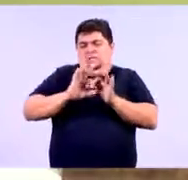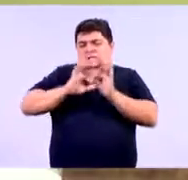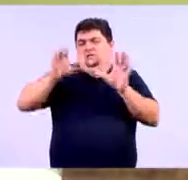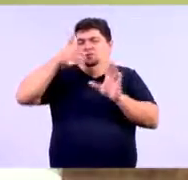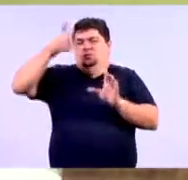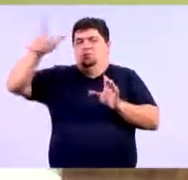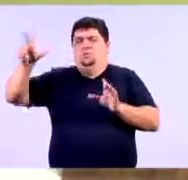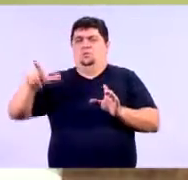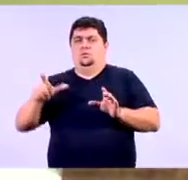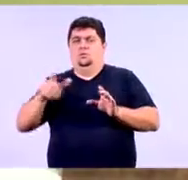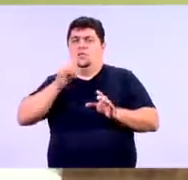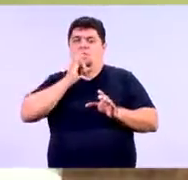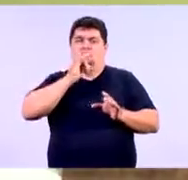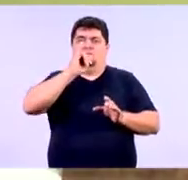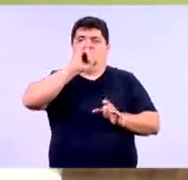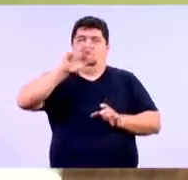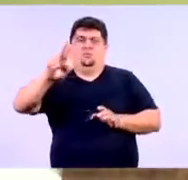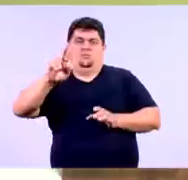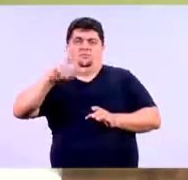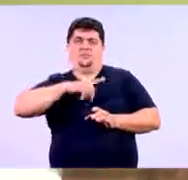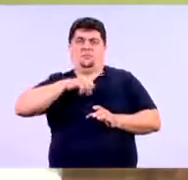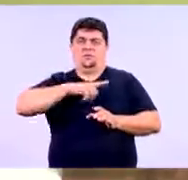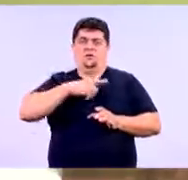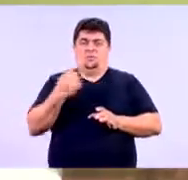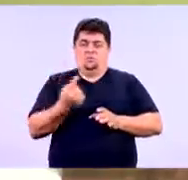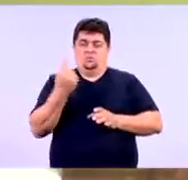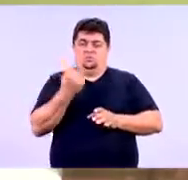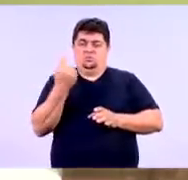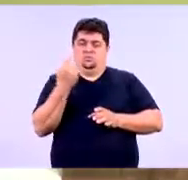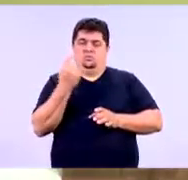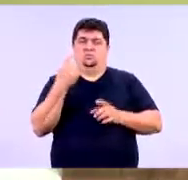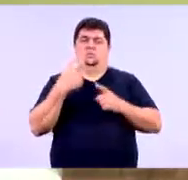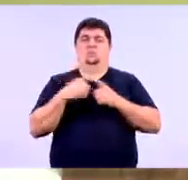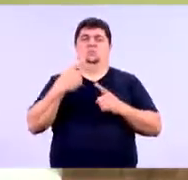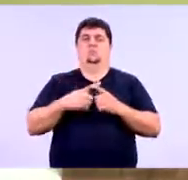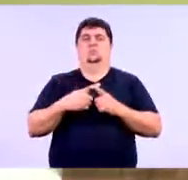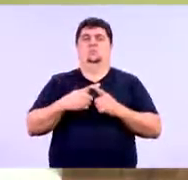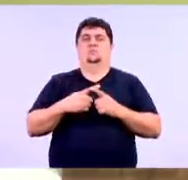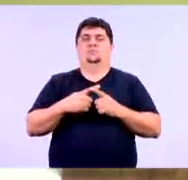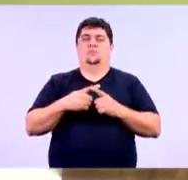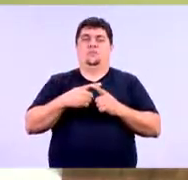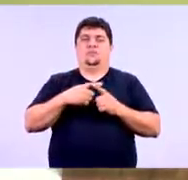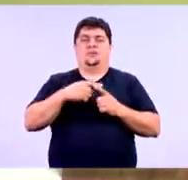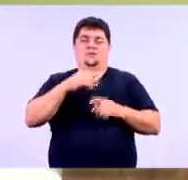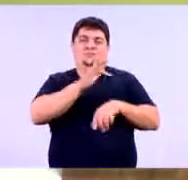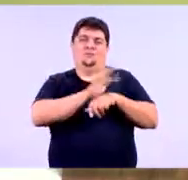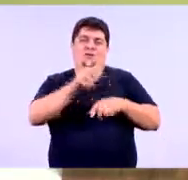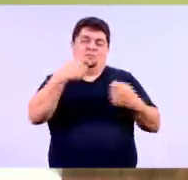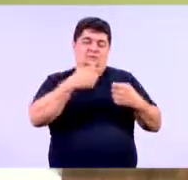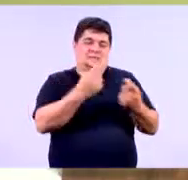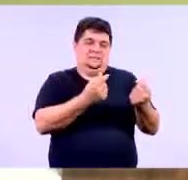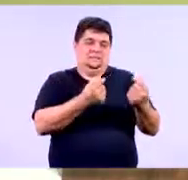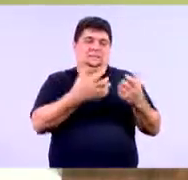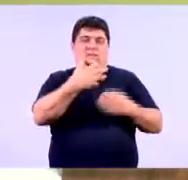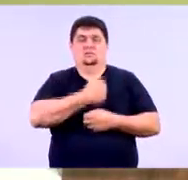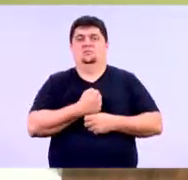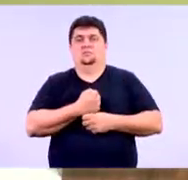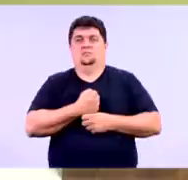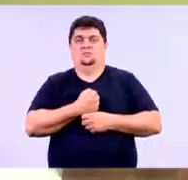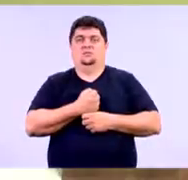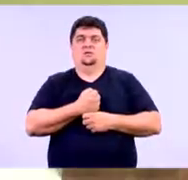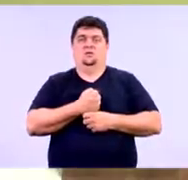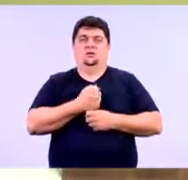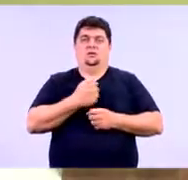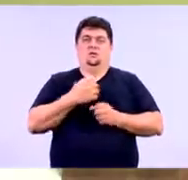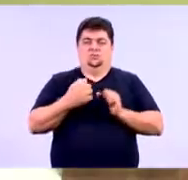Então, o imposto de renda ele é cobrado unicamente porque a União precisa de receita. Então, não